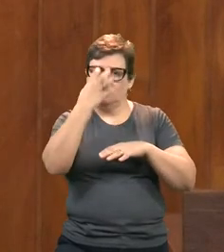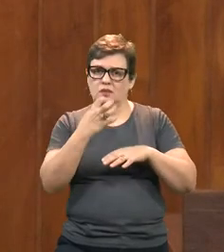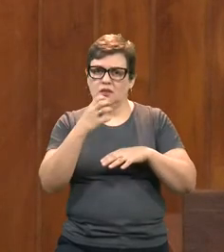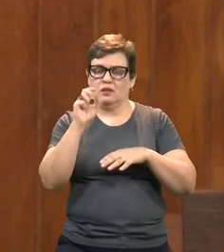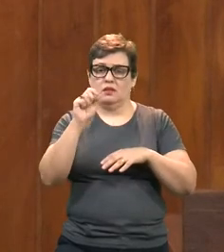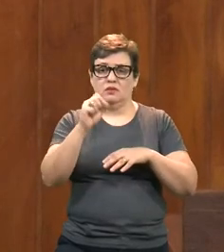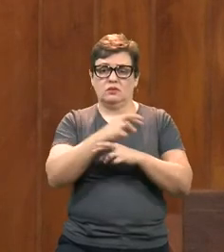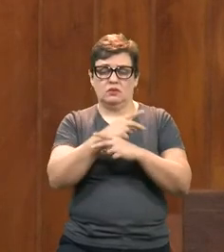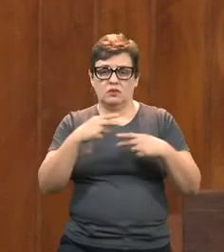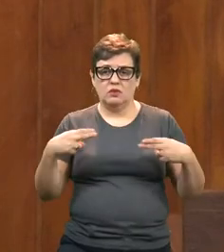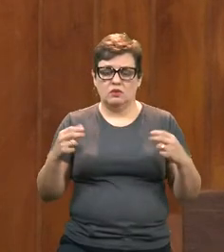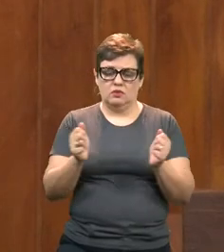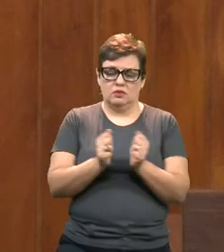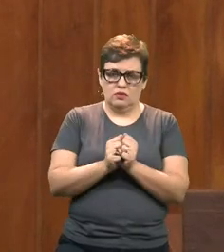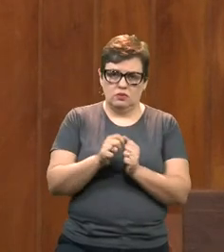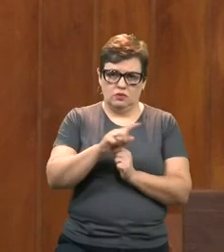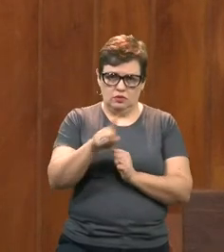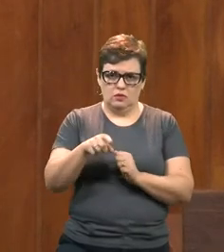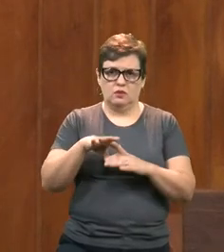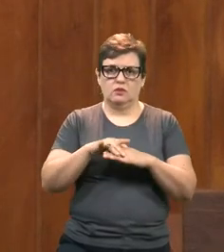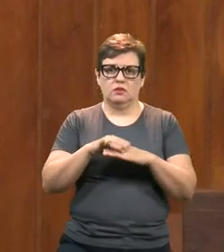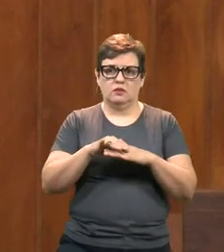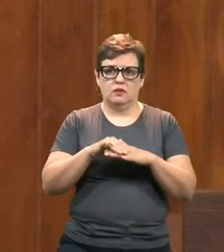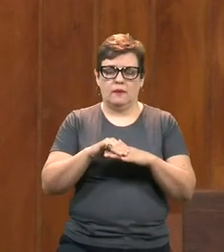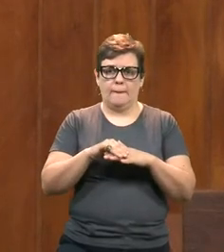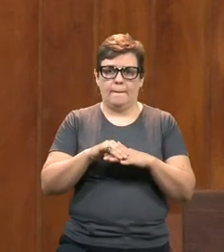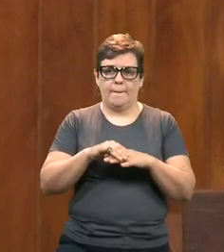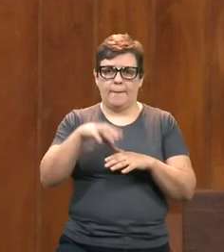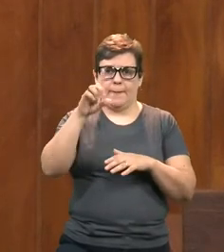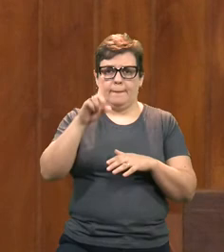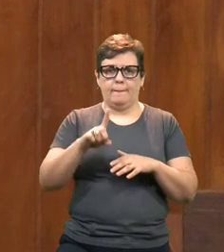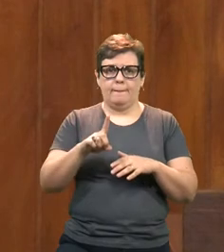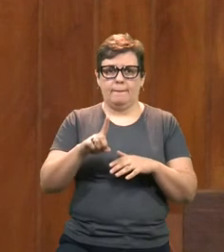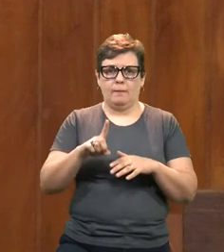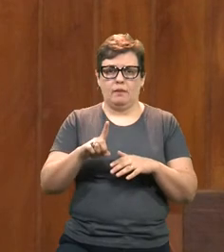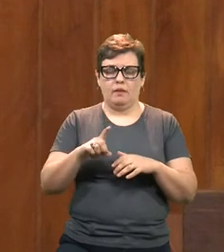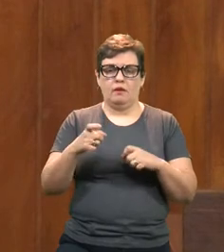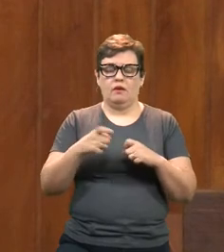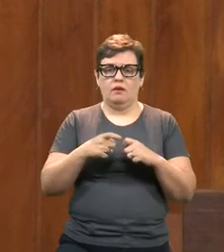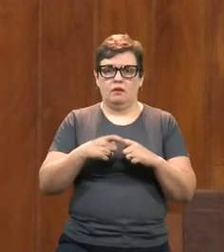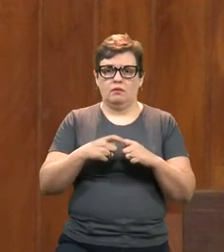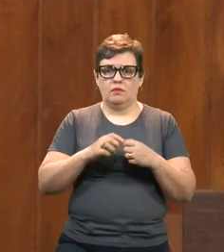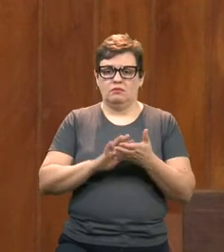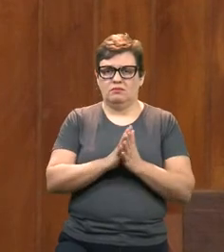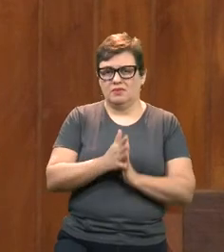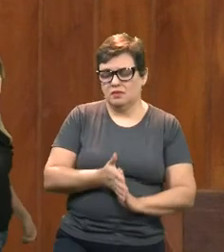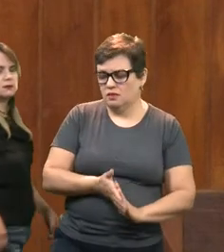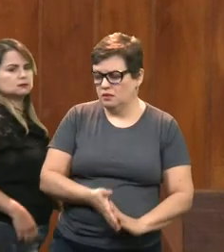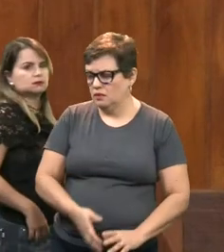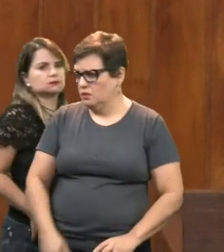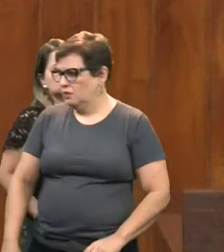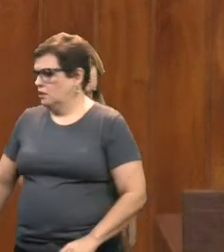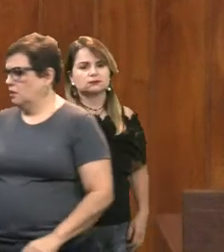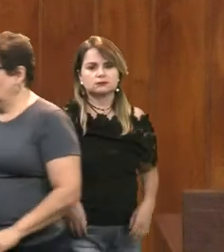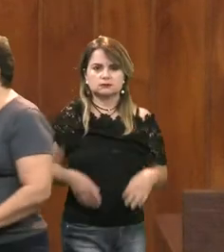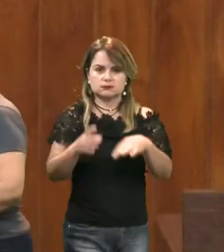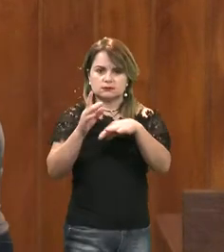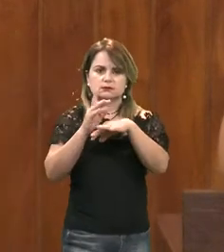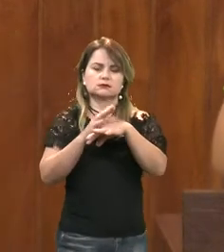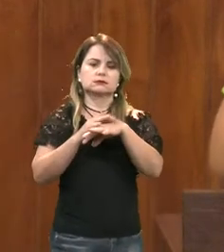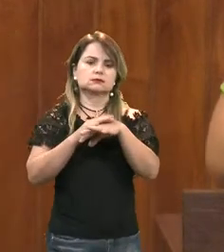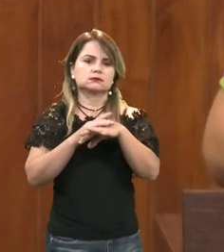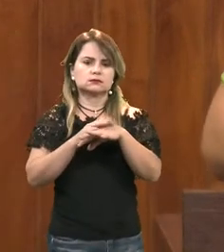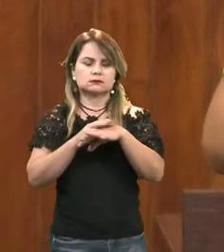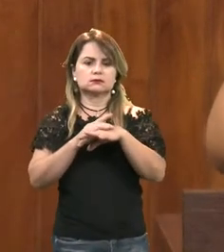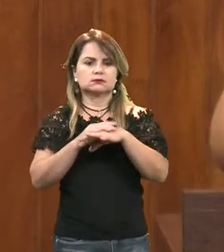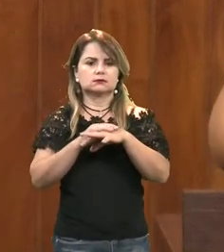lhe sejam associados. Considera-se condição médica debilitante as seguintes enfermidades.